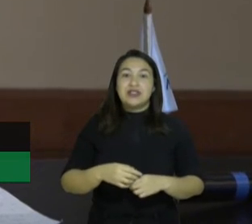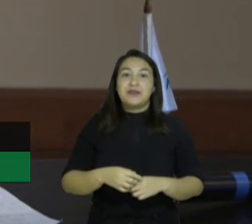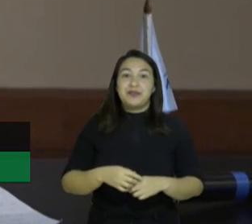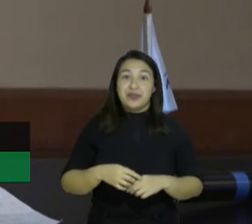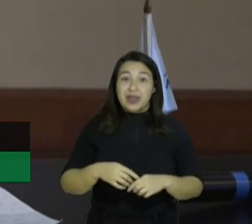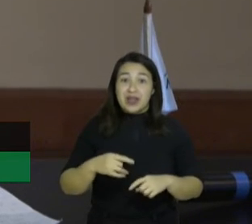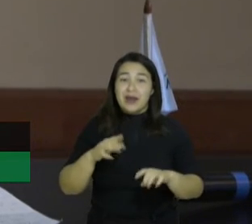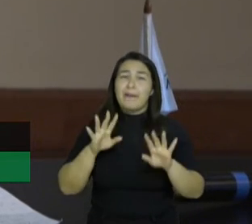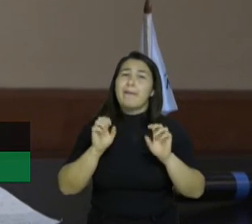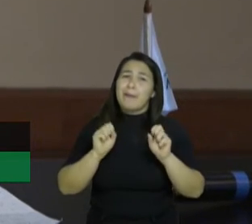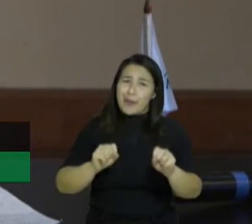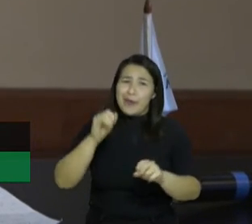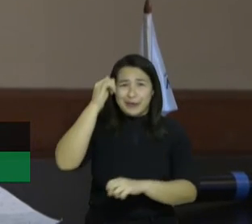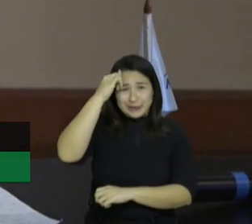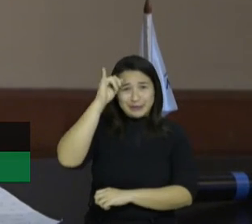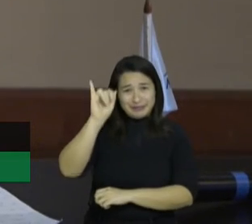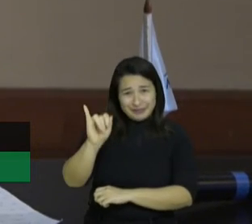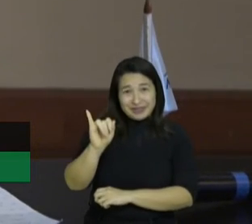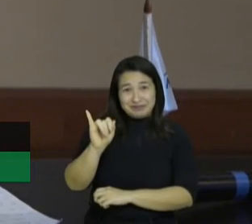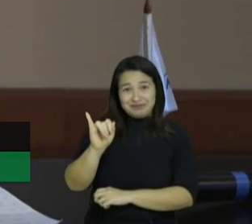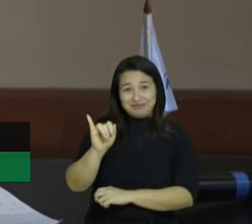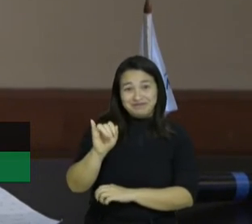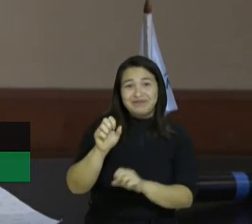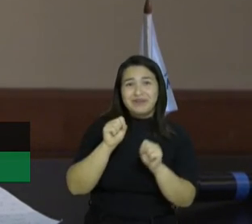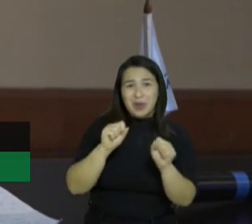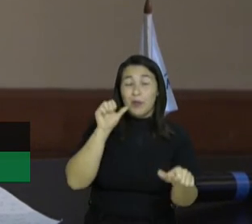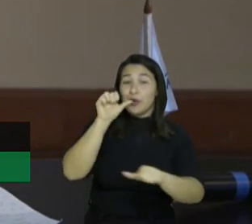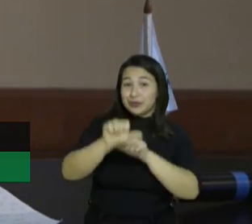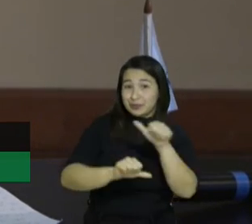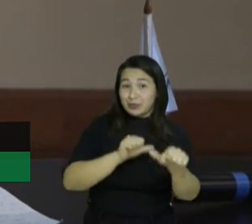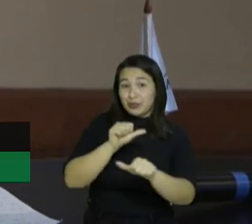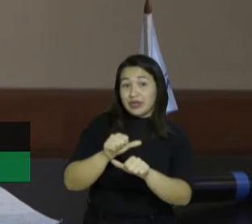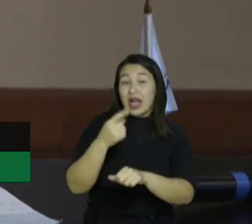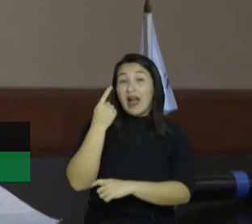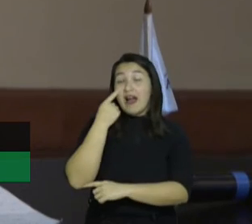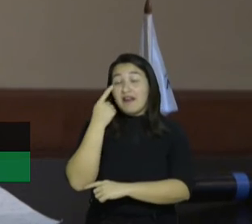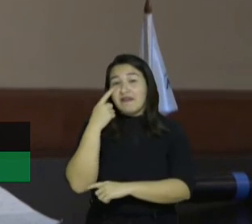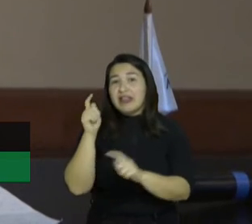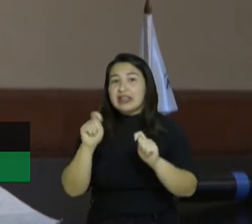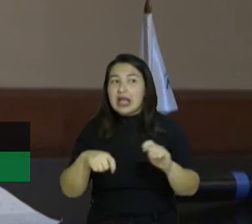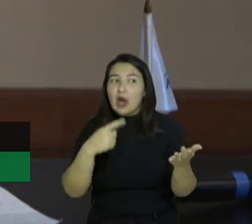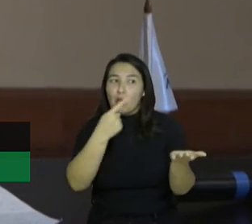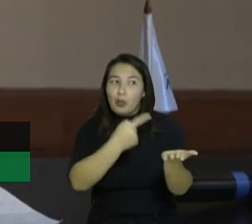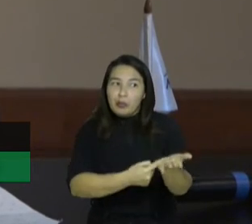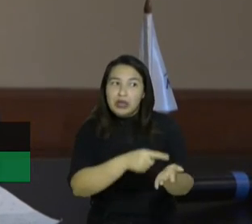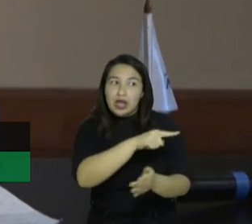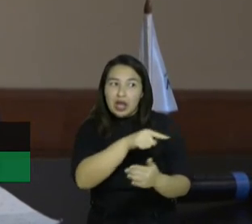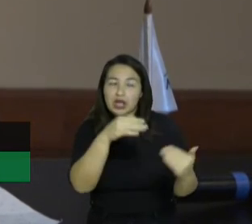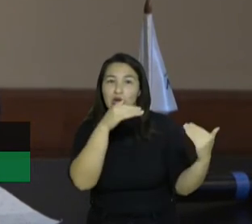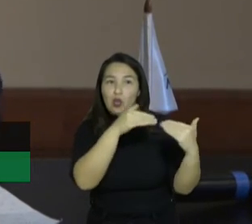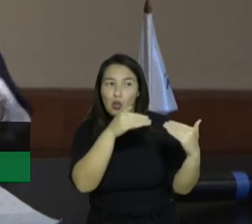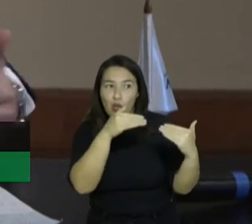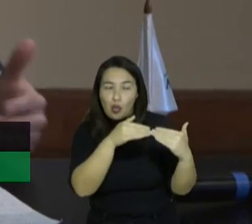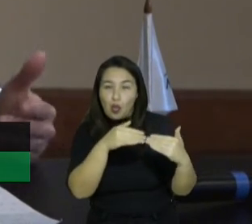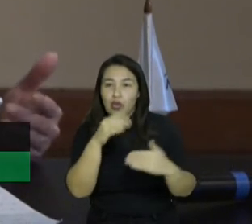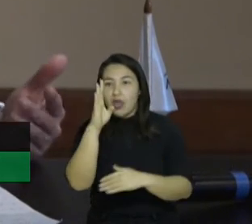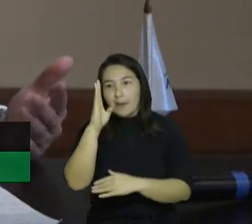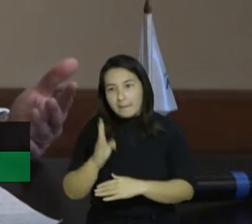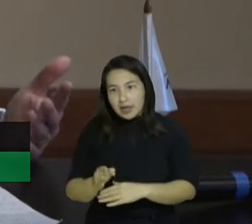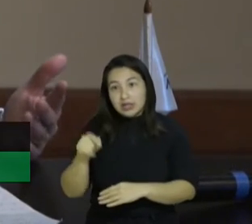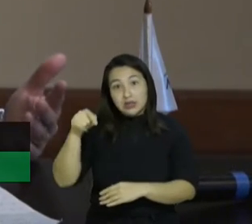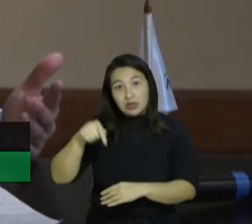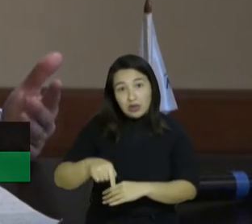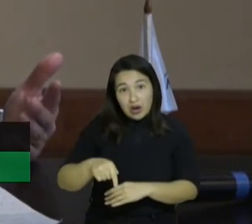dá para evitar isso né ou dá para mudar o arranjo em vez de ser consenso colocar votação o Brasil tem um peso maior o que não dá para